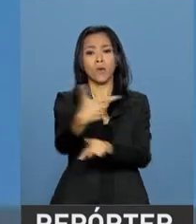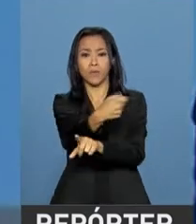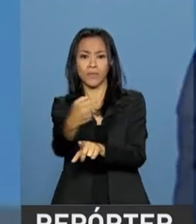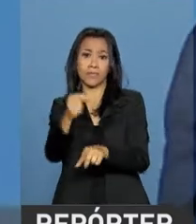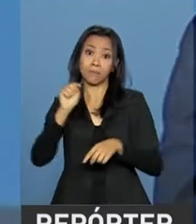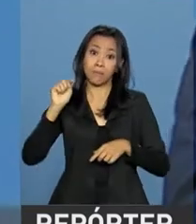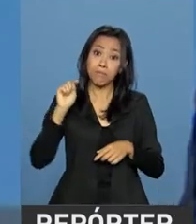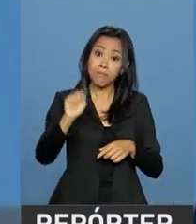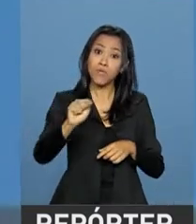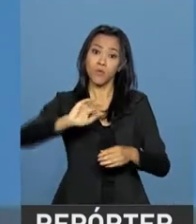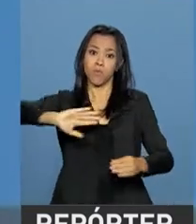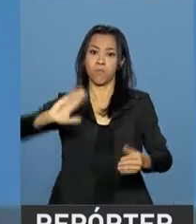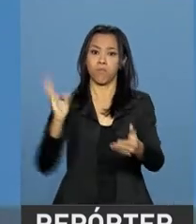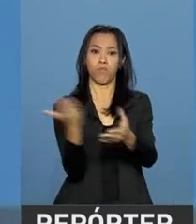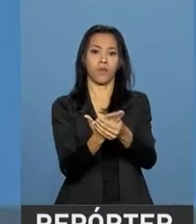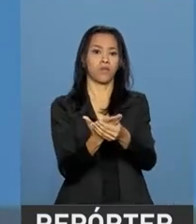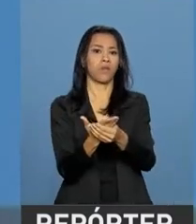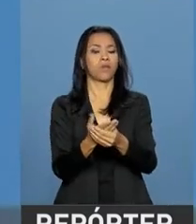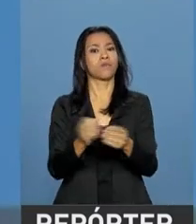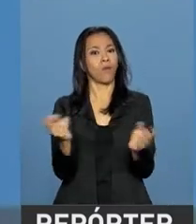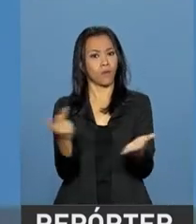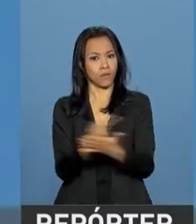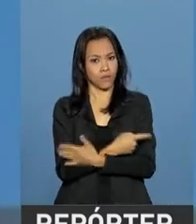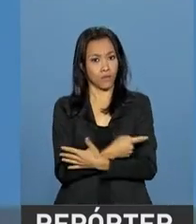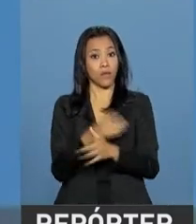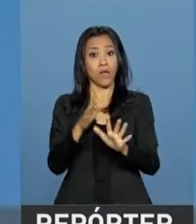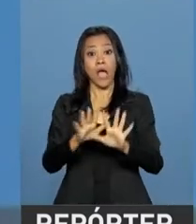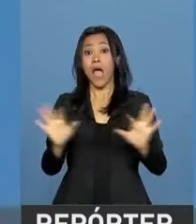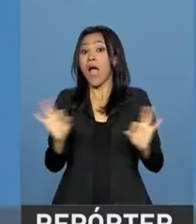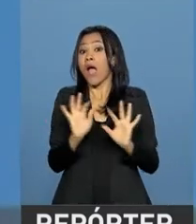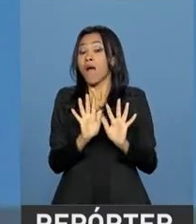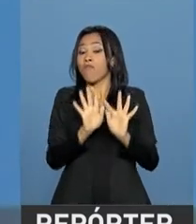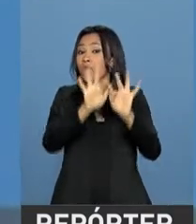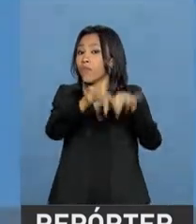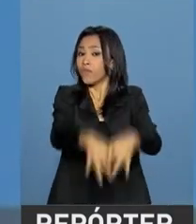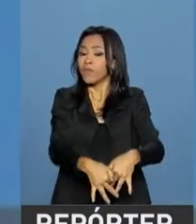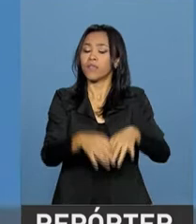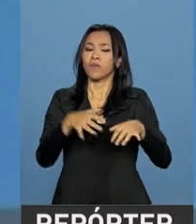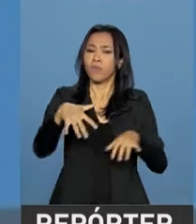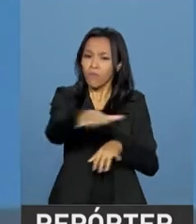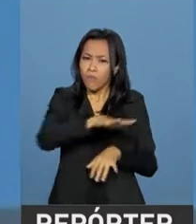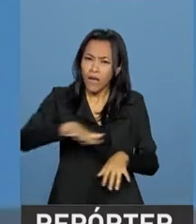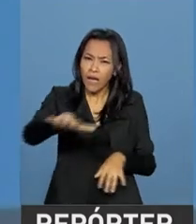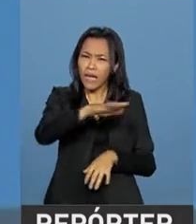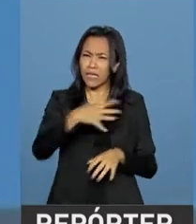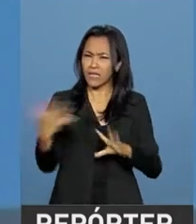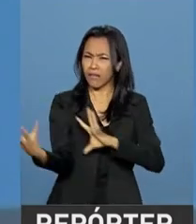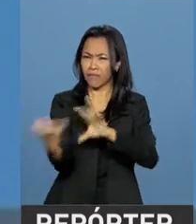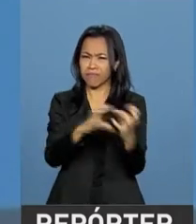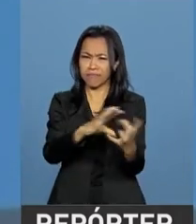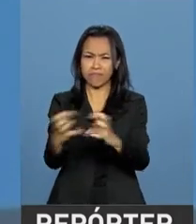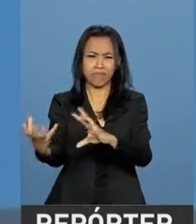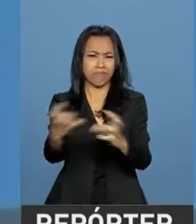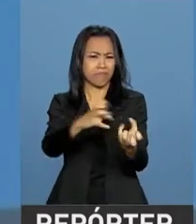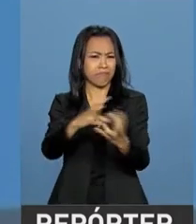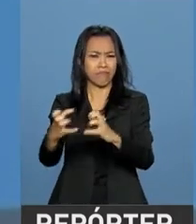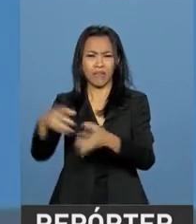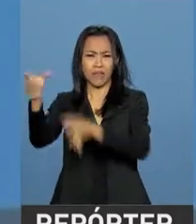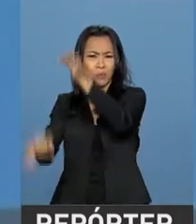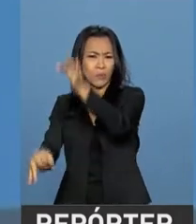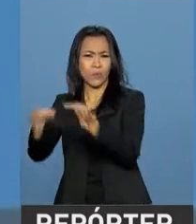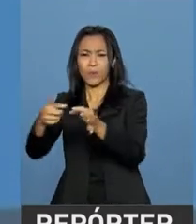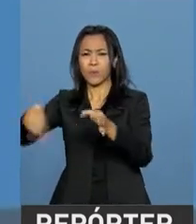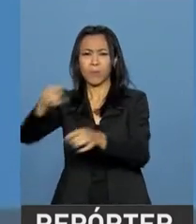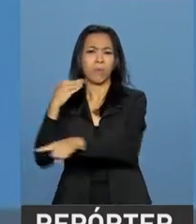ou seja, encerrou uma área seríssima de grande litigiosidade social. E sob o